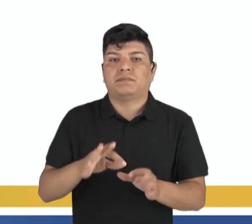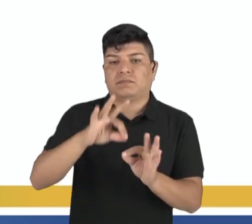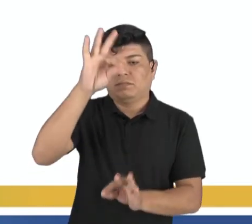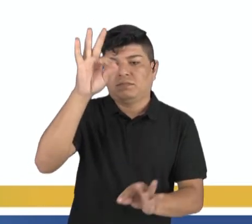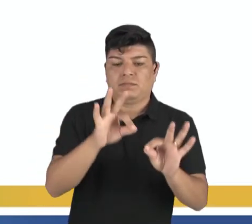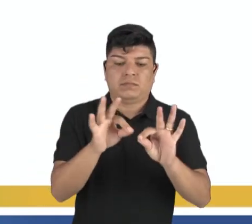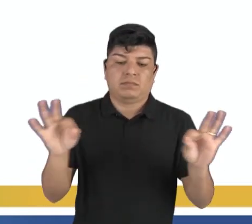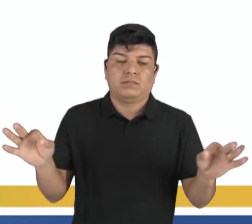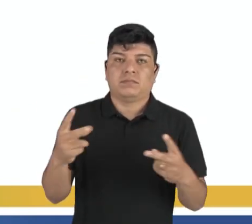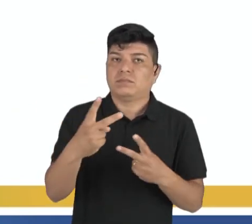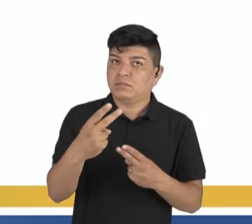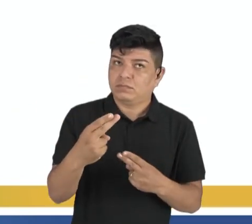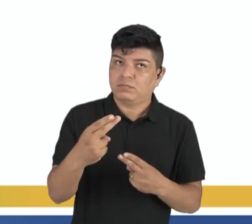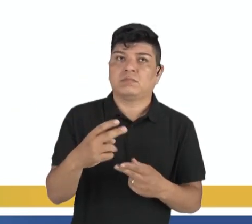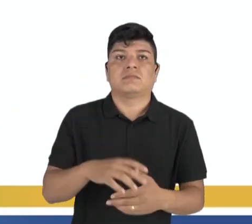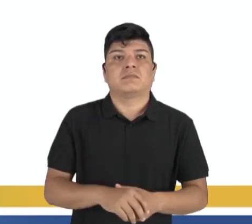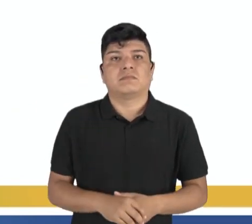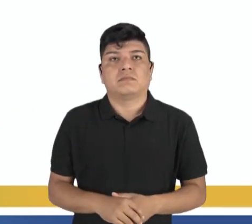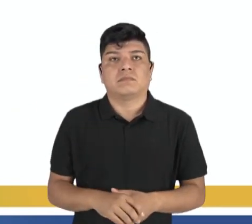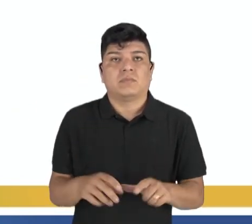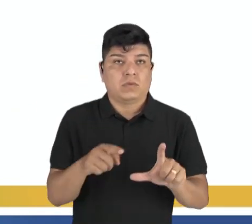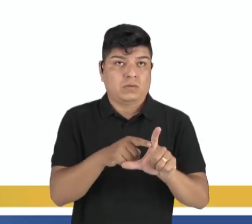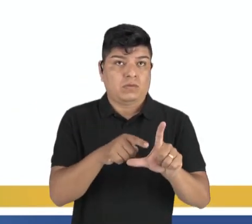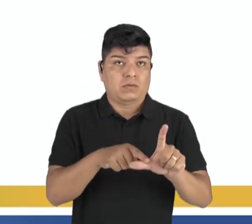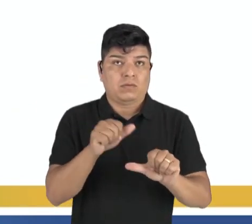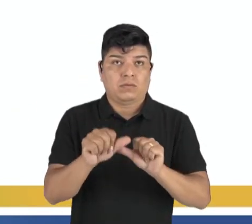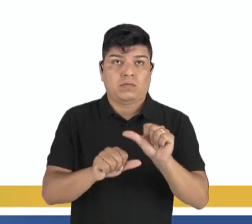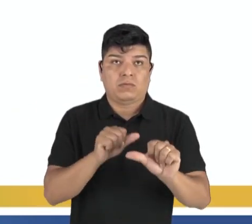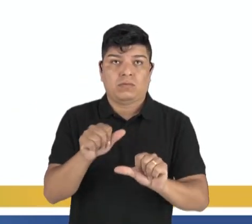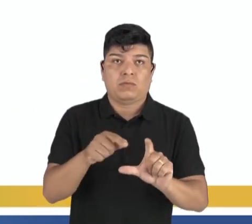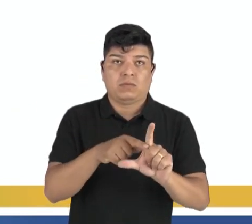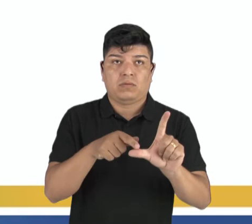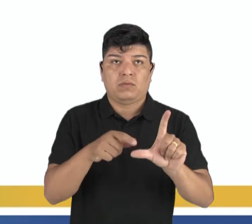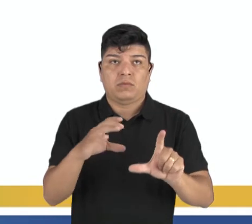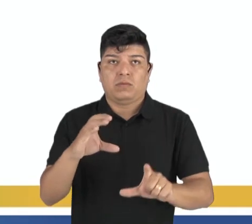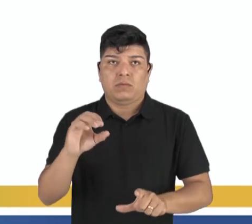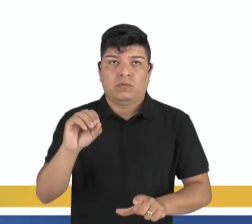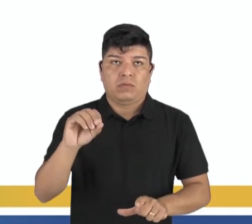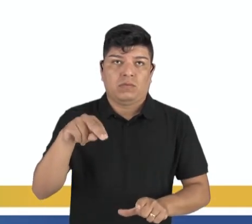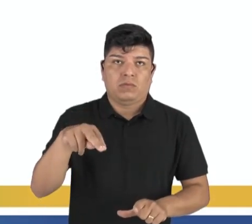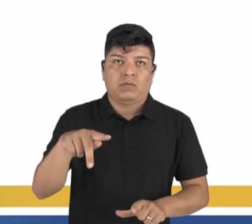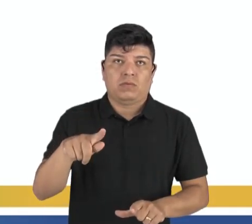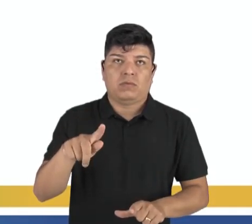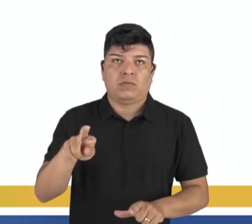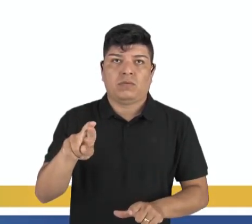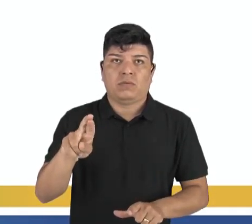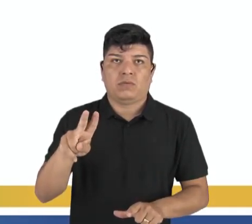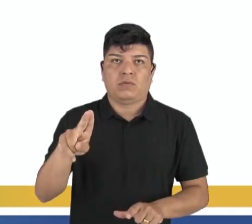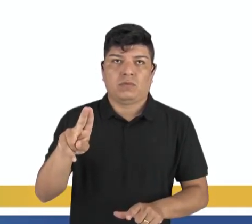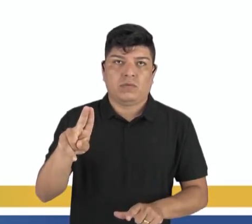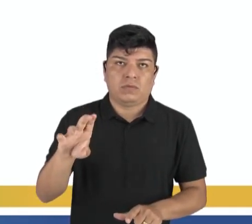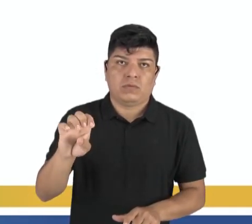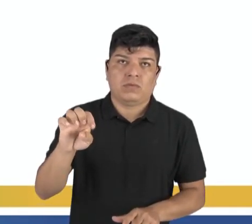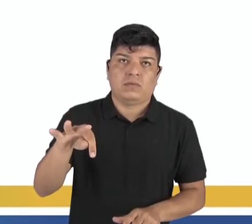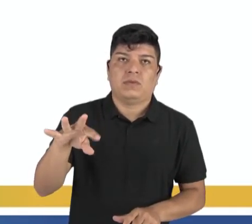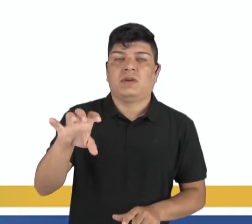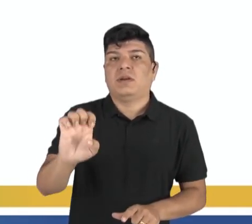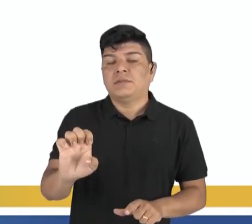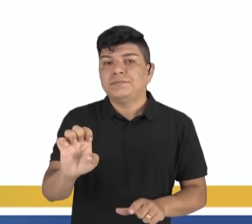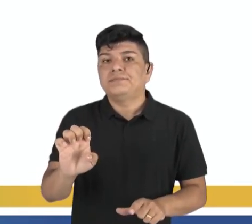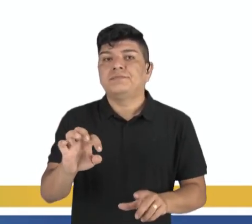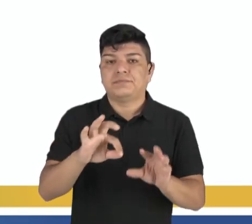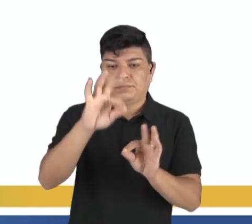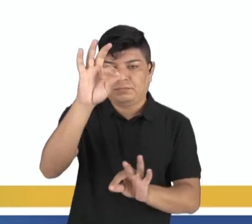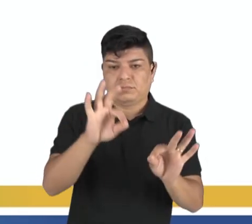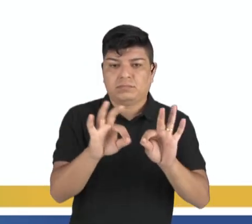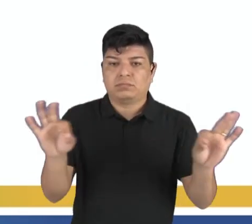medidas é um ângulo é transformado no ângulo congruente ou seja os ângulos de rotação ele sempre tem que